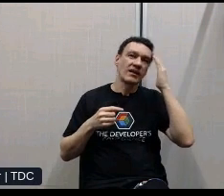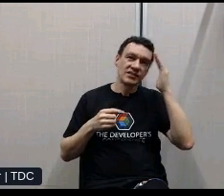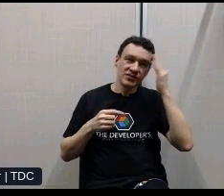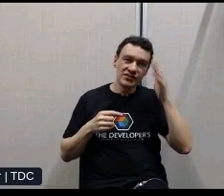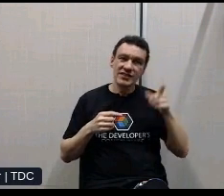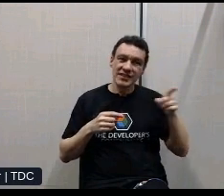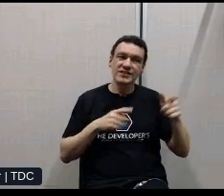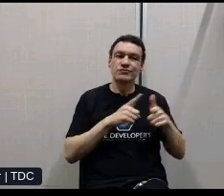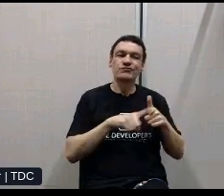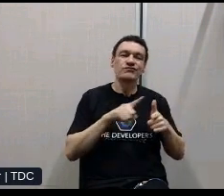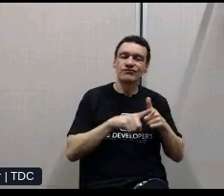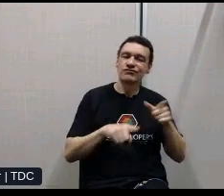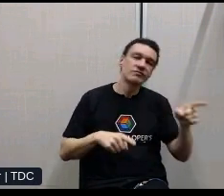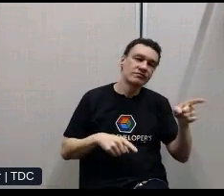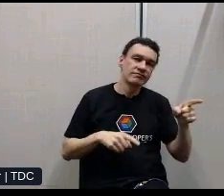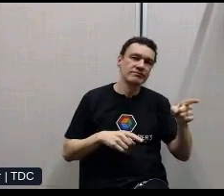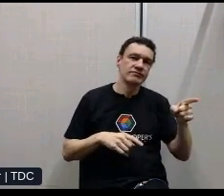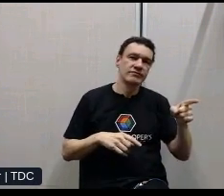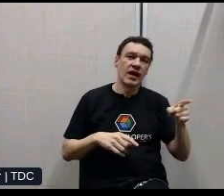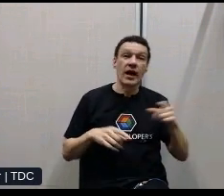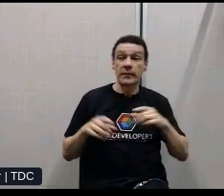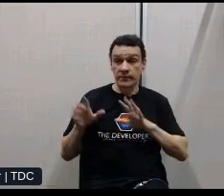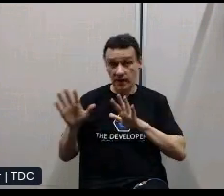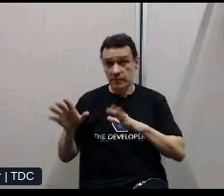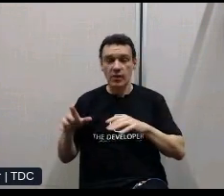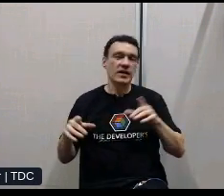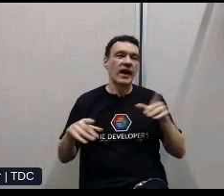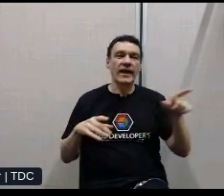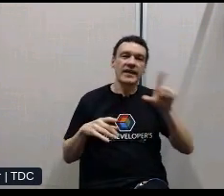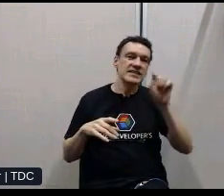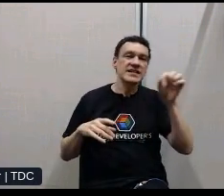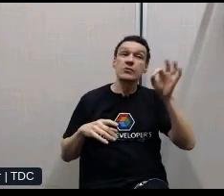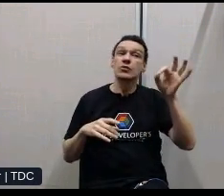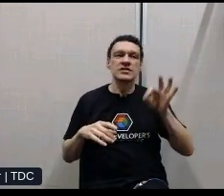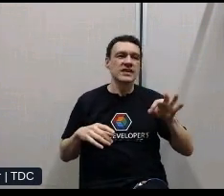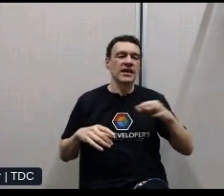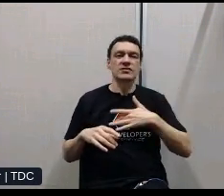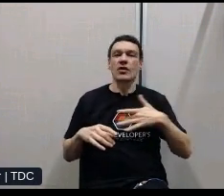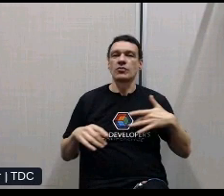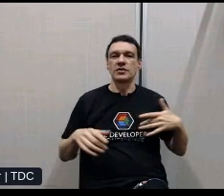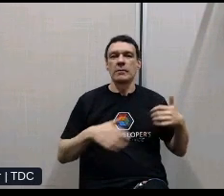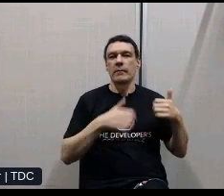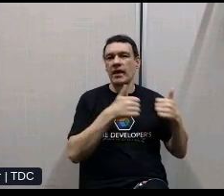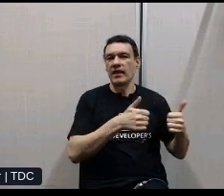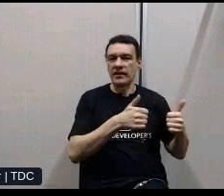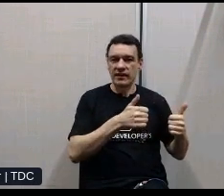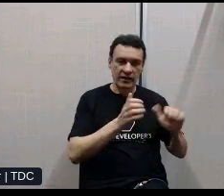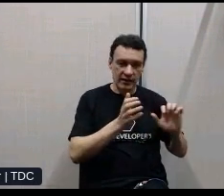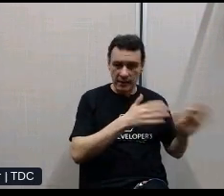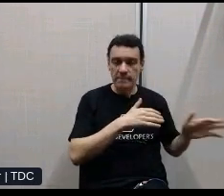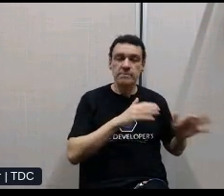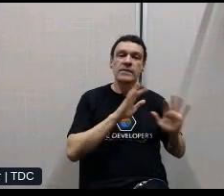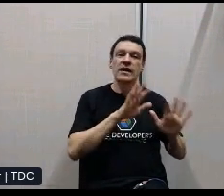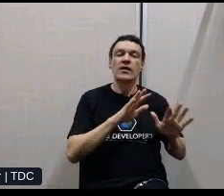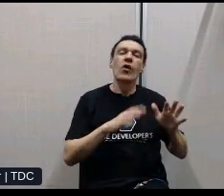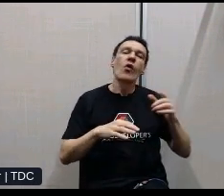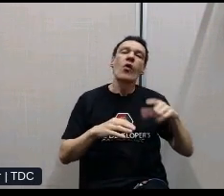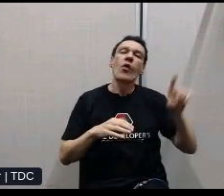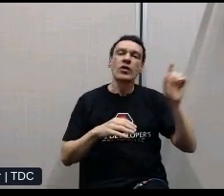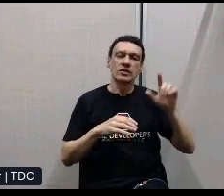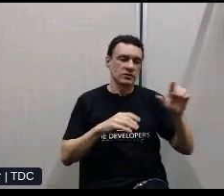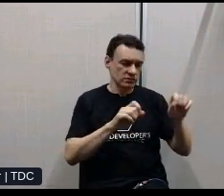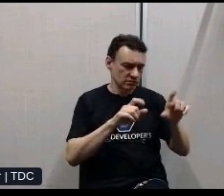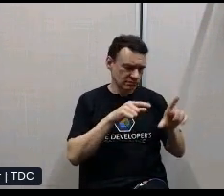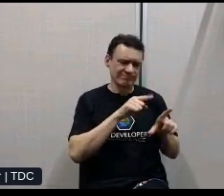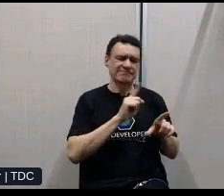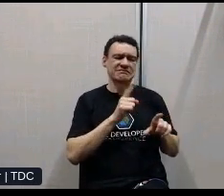opa, aqui está 100% saudável, não tem risco nenhum. E o médico vai lá ele termina de confirmar e dá o laudo relatório.